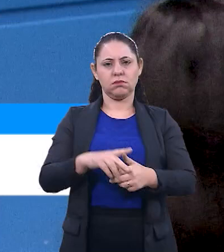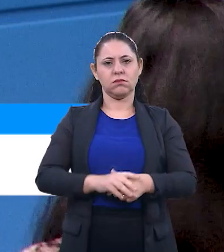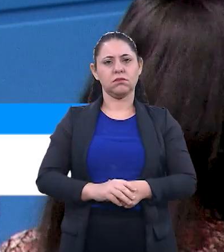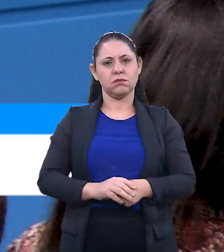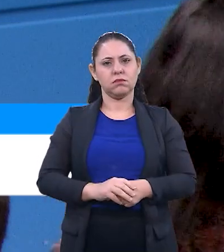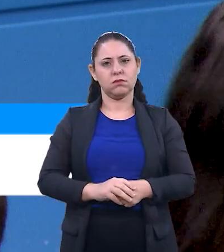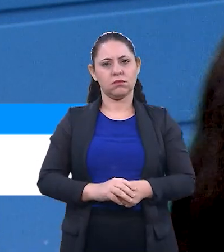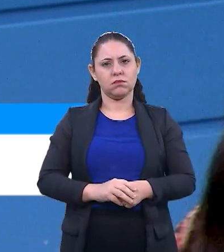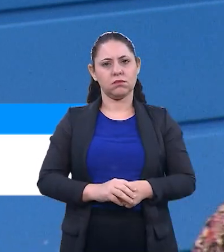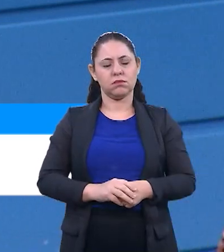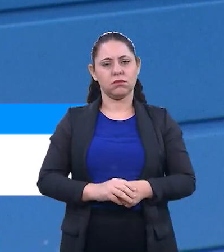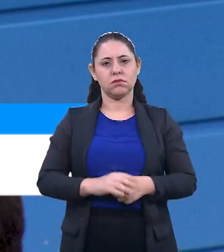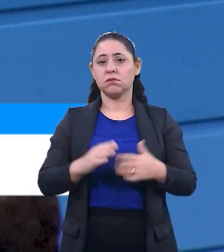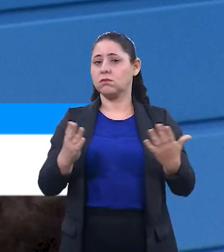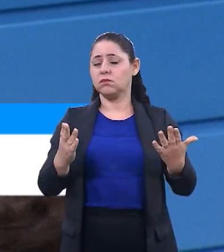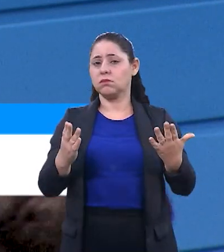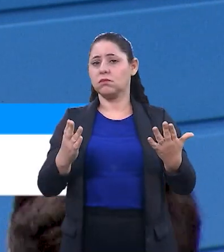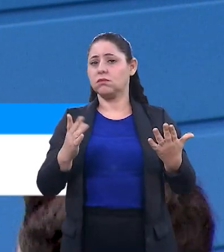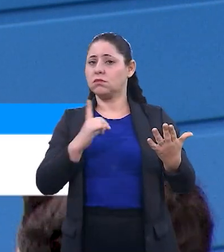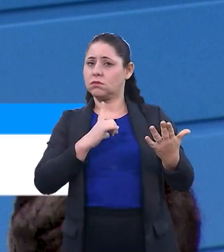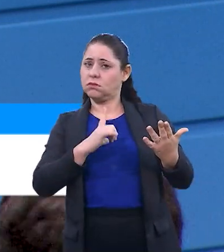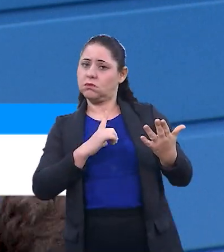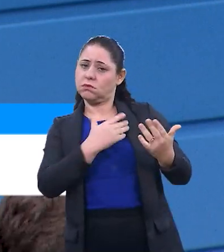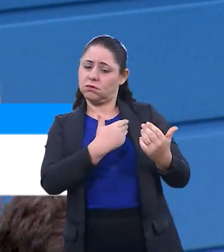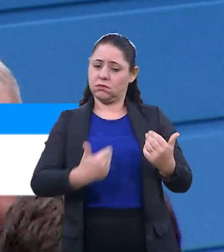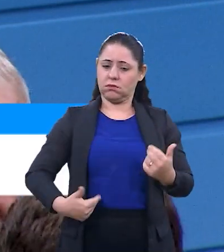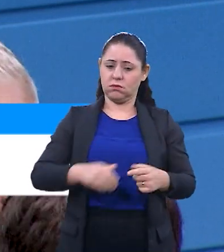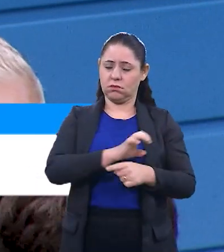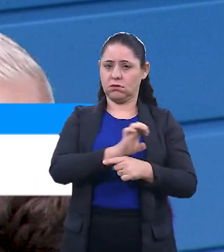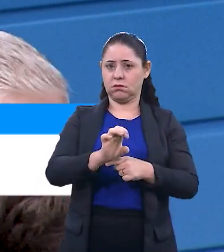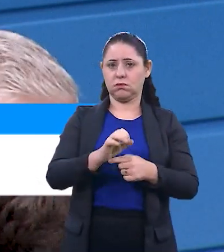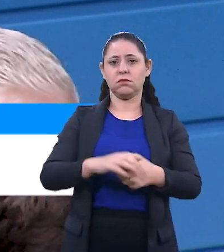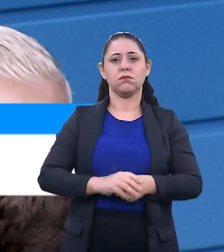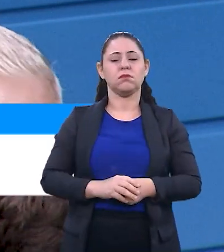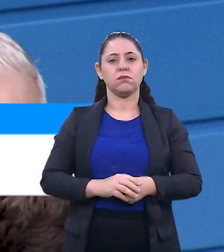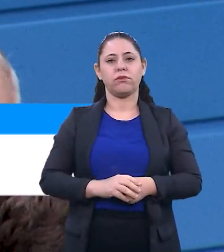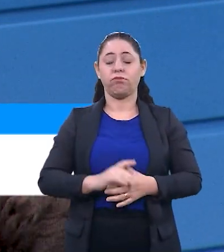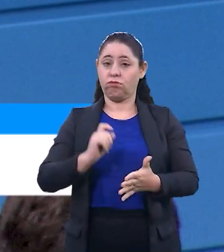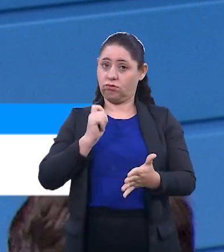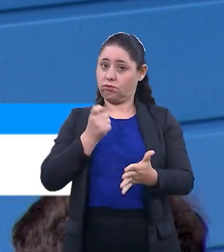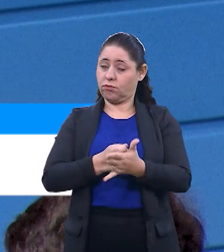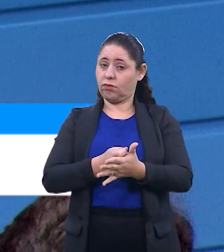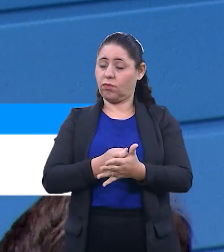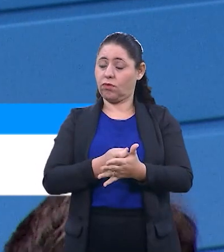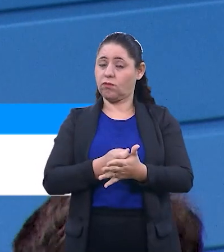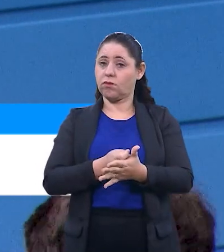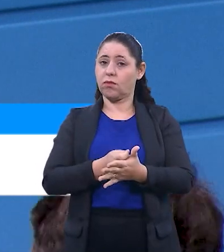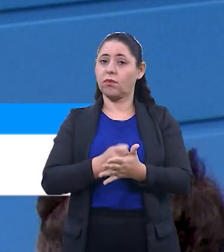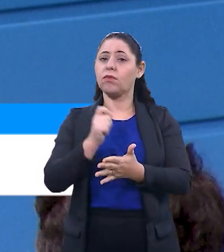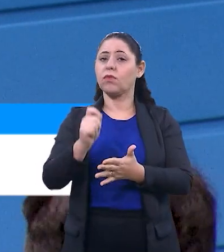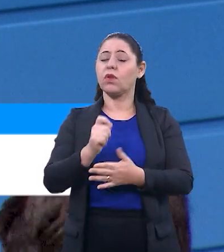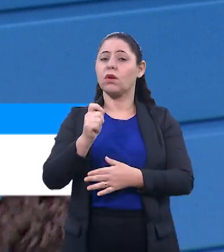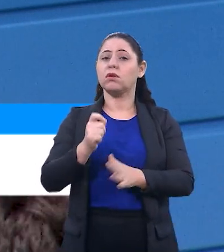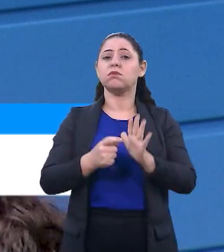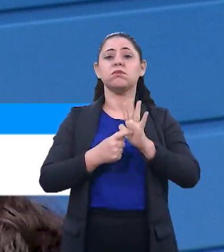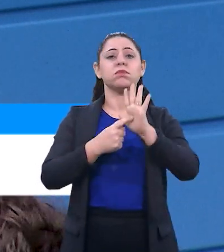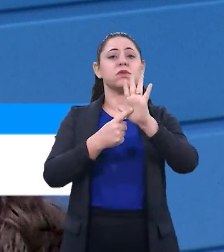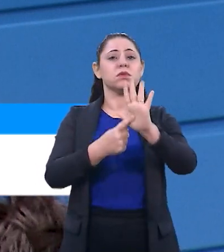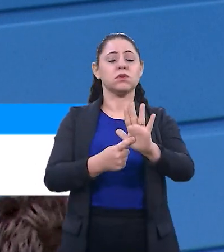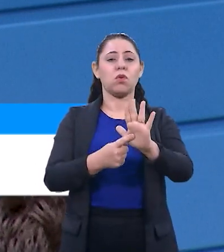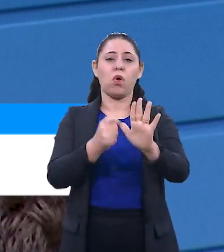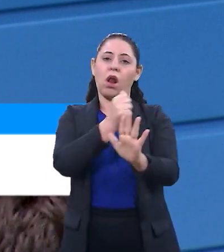senhor presidente, da razão que levou o governo do Estado a exigir a obrigatoriedade